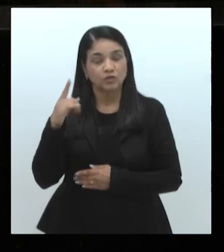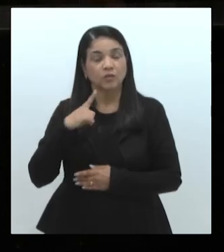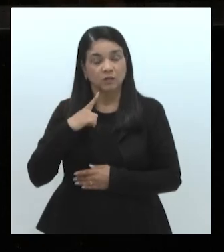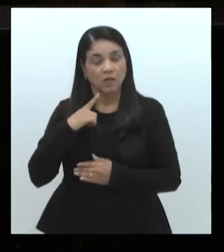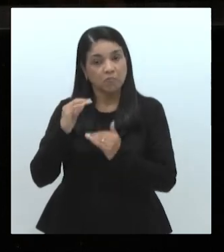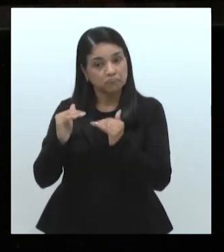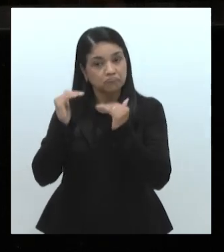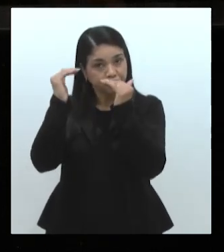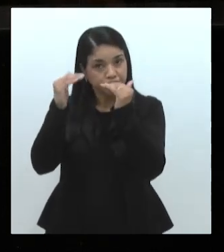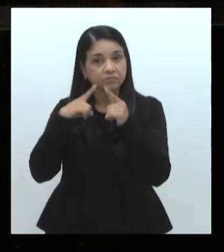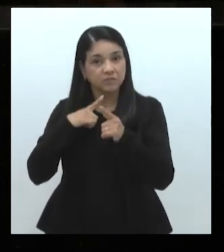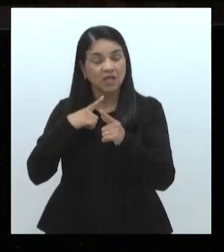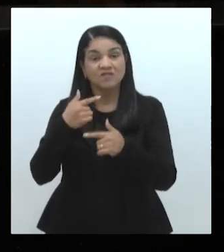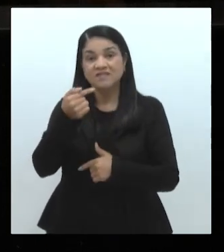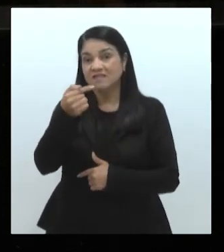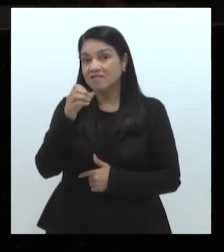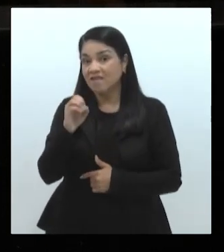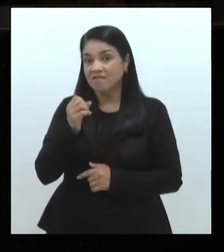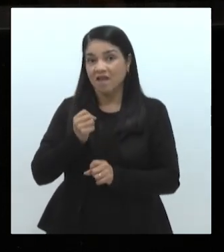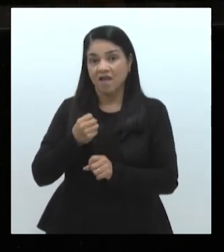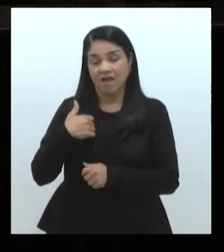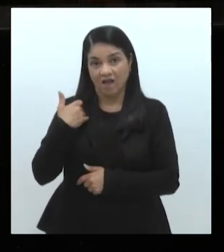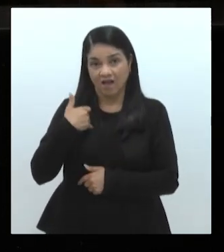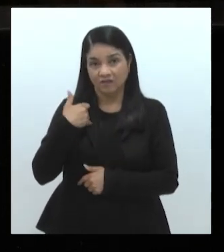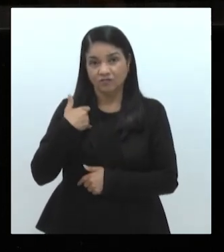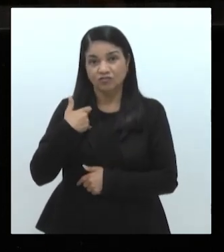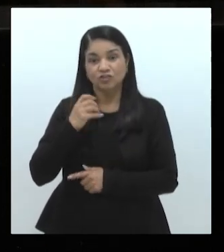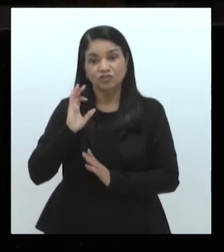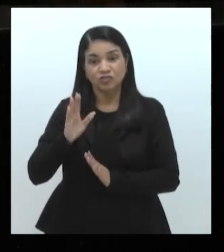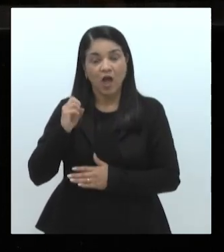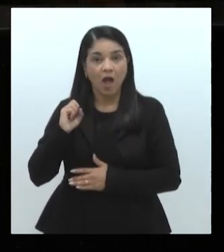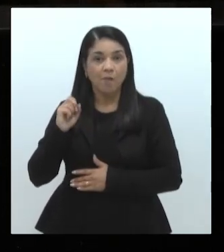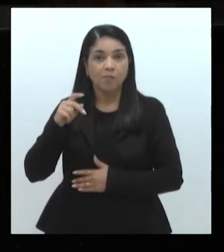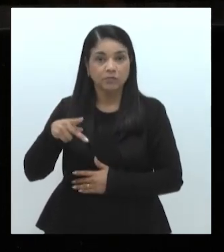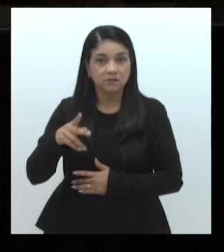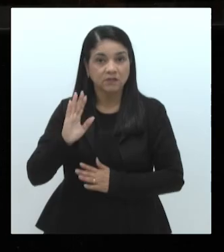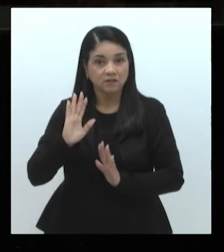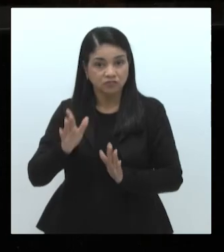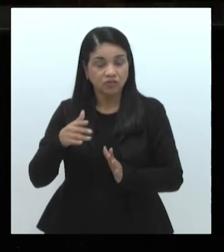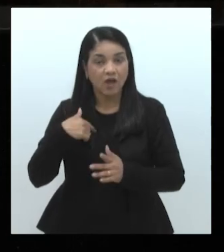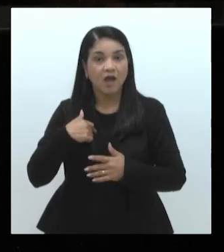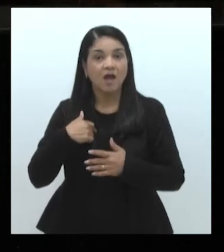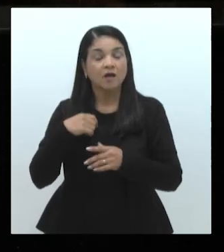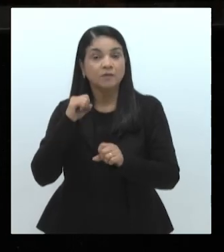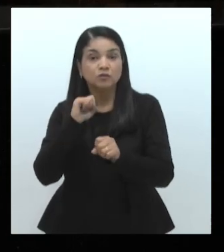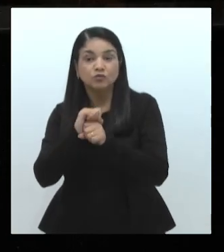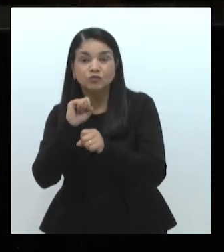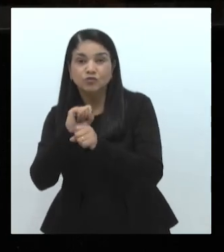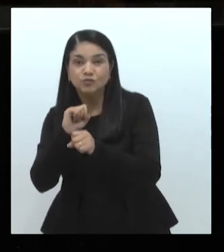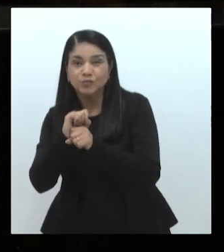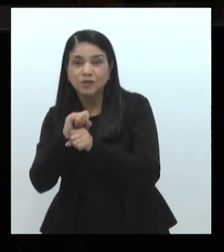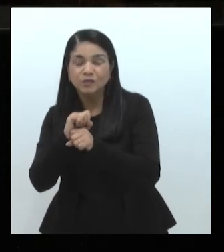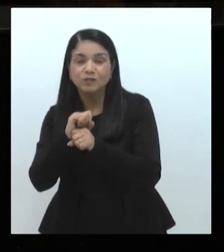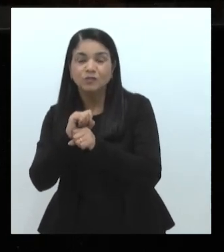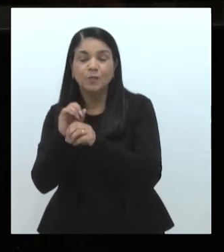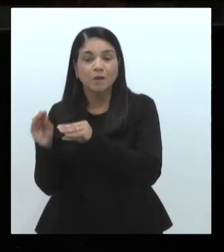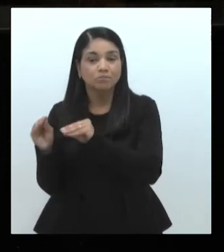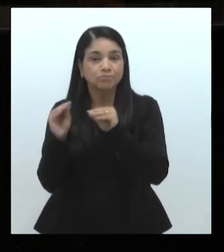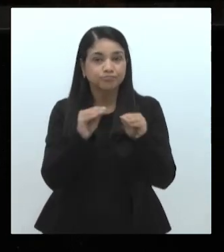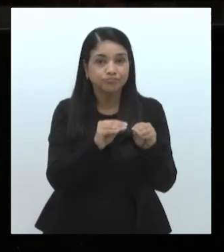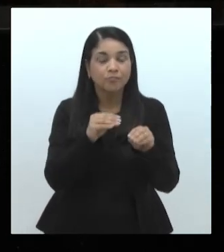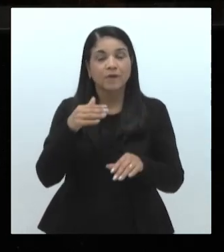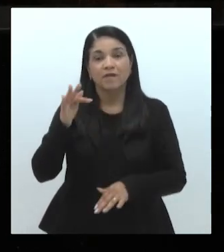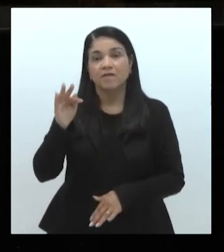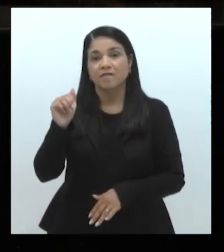70 anos e tenho tempo para aposentar, mas estou aguardando essa migração para a